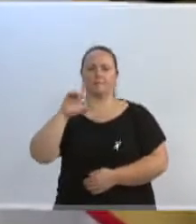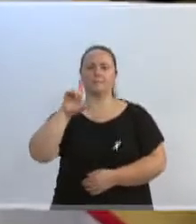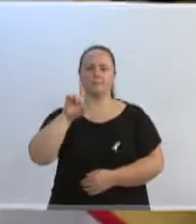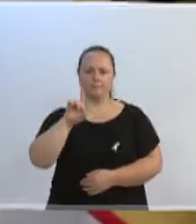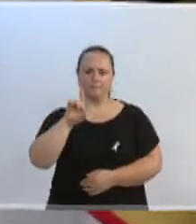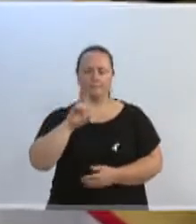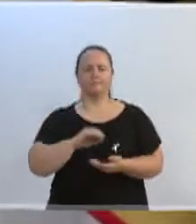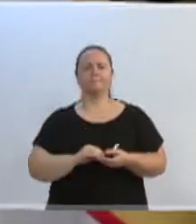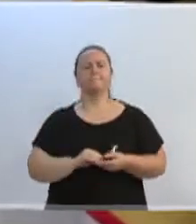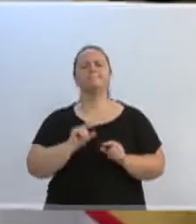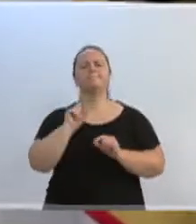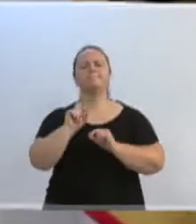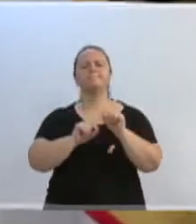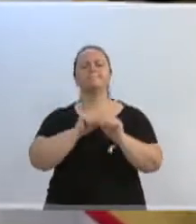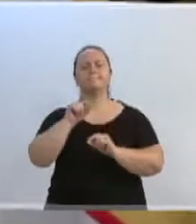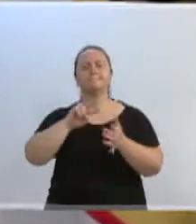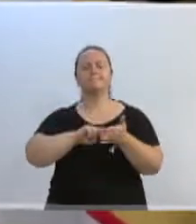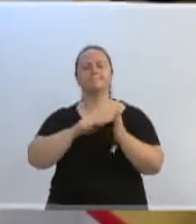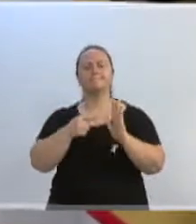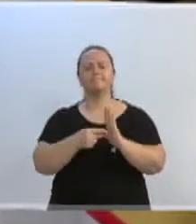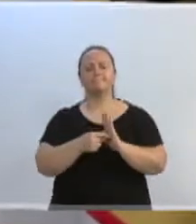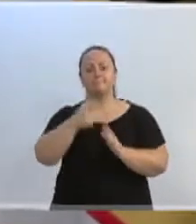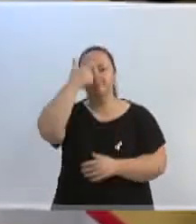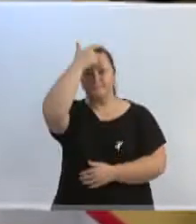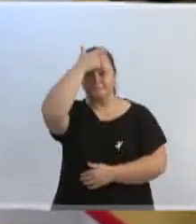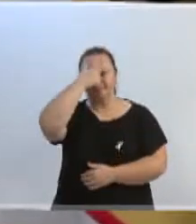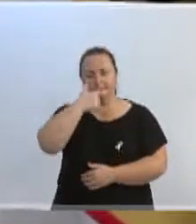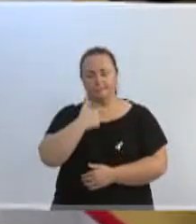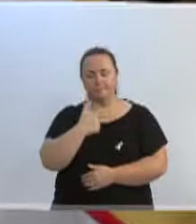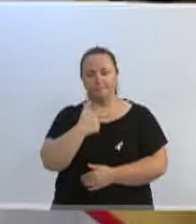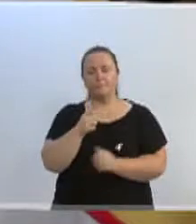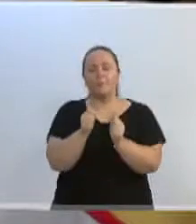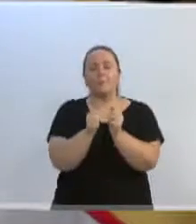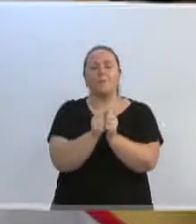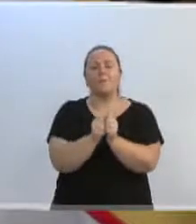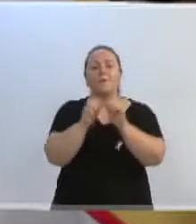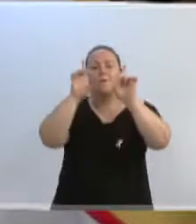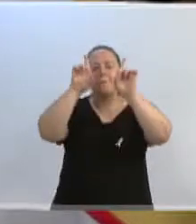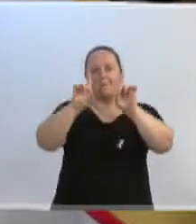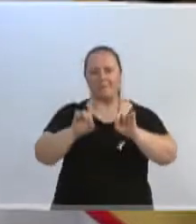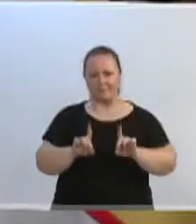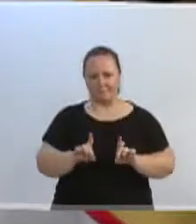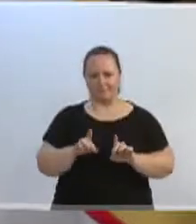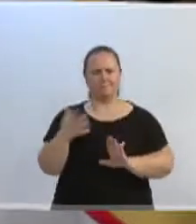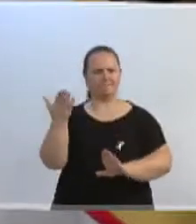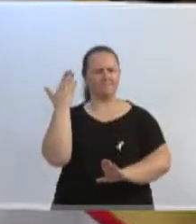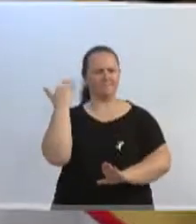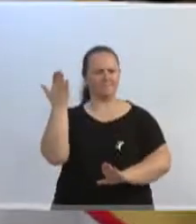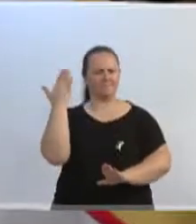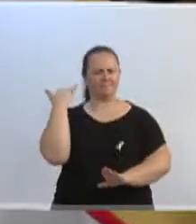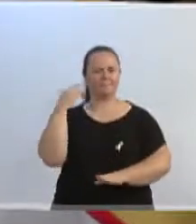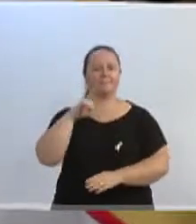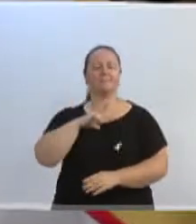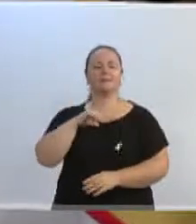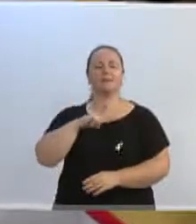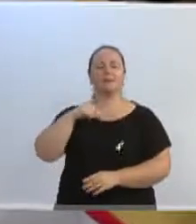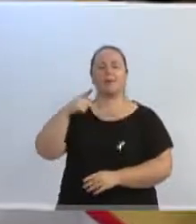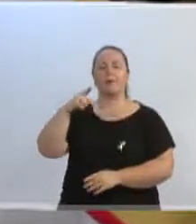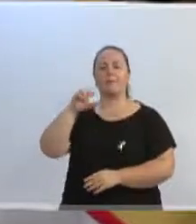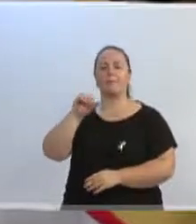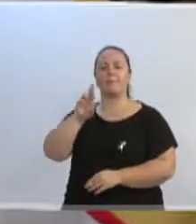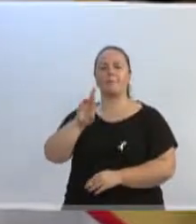ou seja, são pessoas com deficiência. Antigamente falava-se portadores de